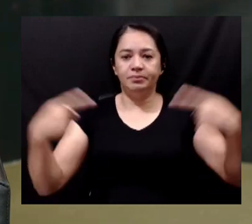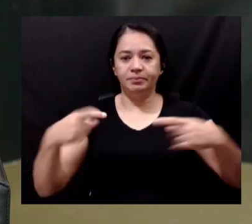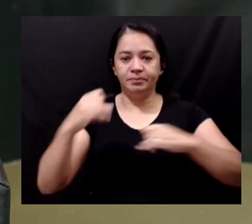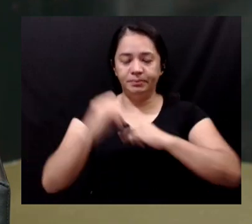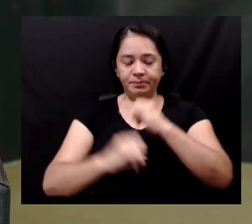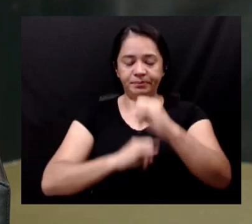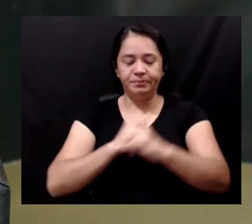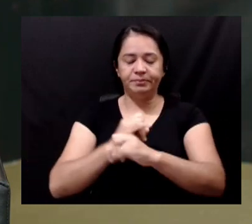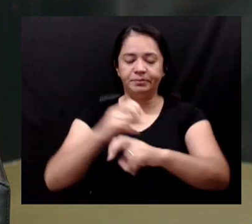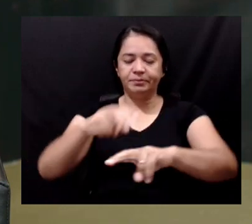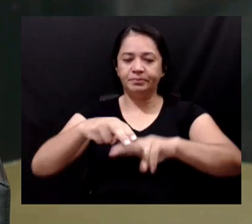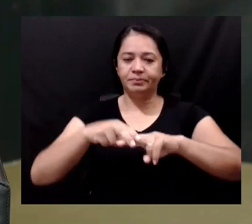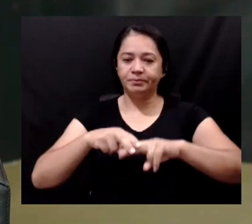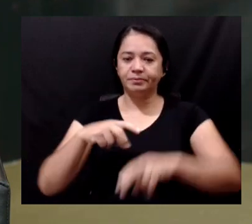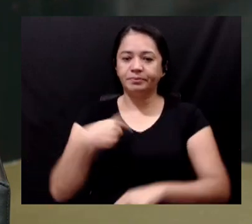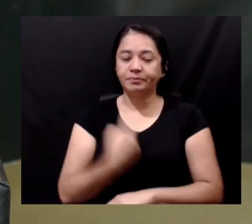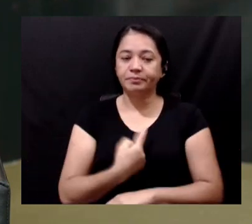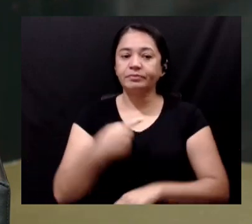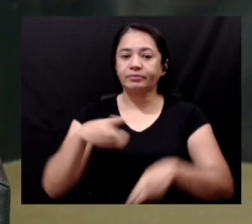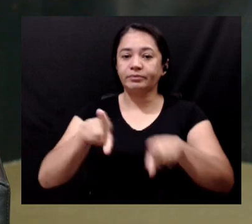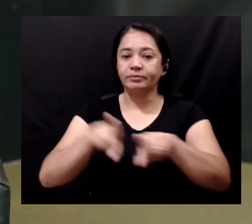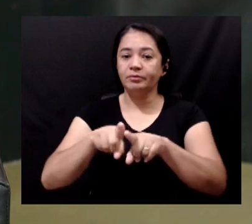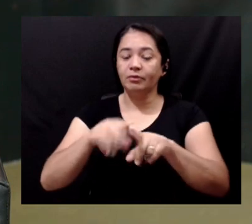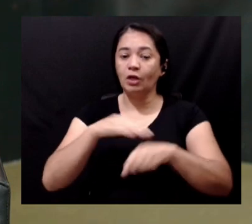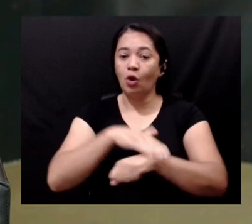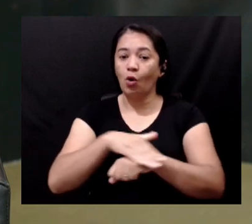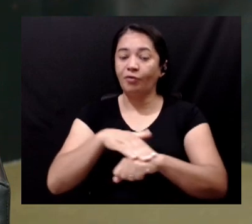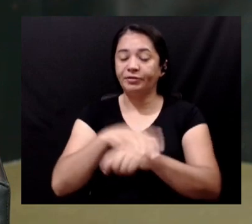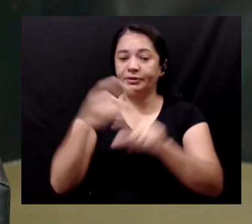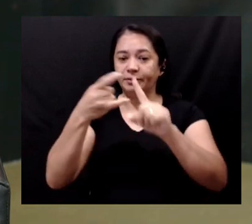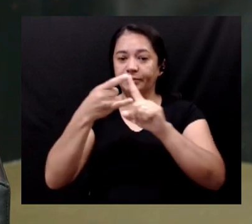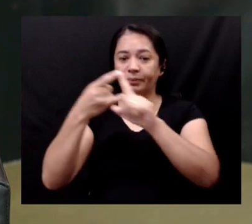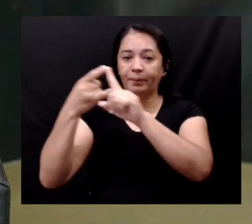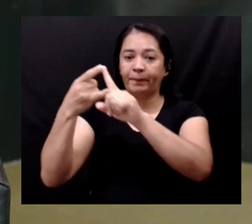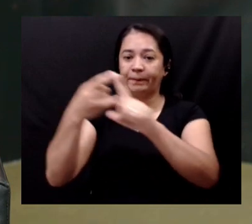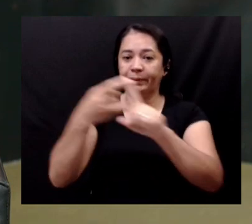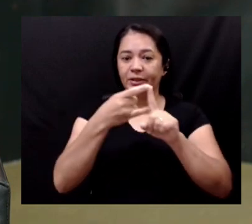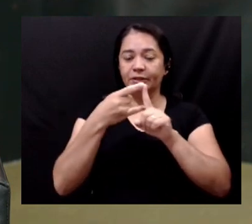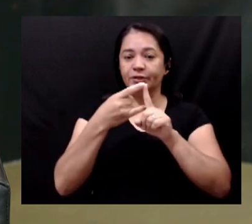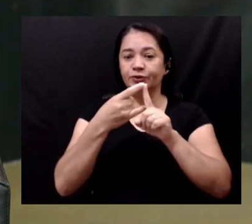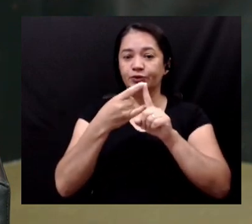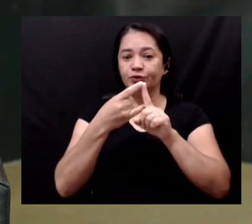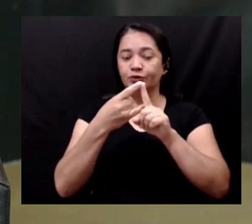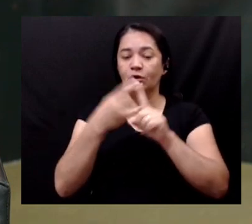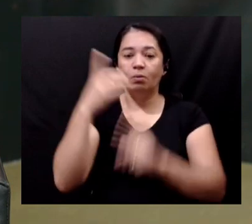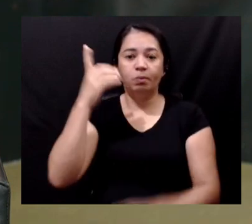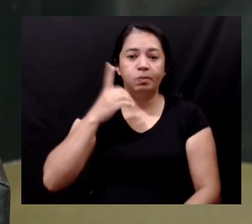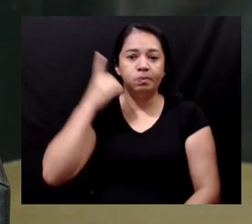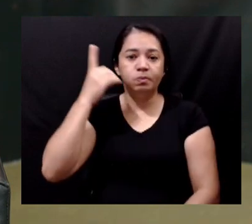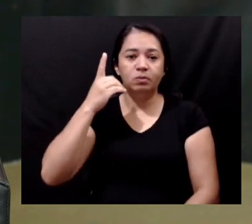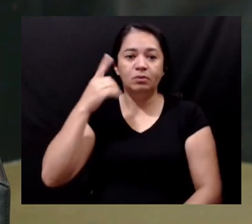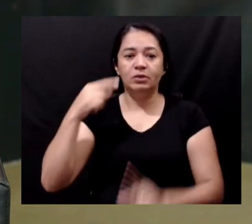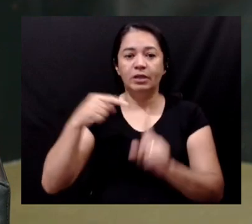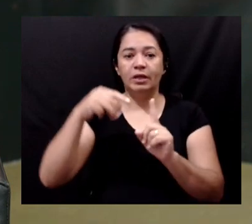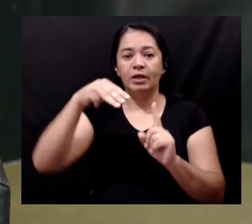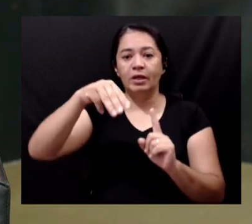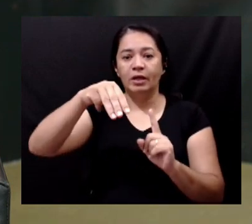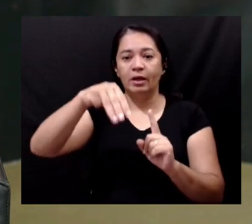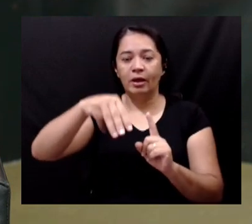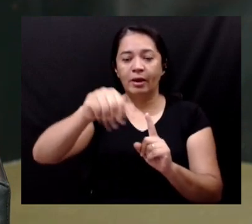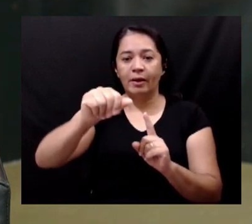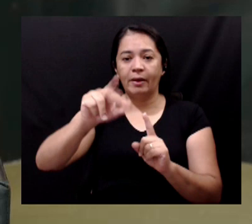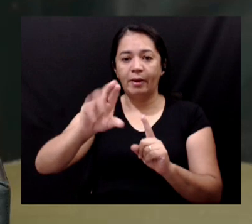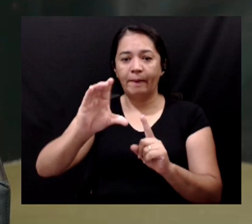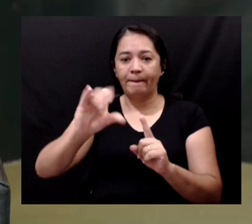vamos falar pelo Zoom. Nós vamos falar com o advogado Márcio Estivo. Ele é especialista em direito digital